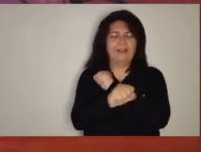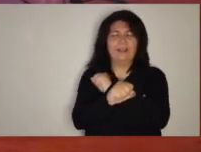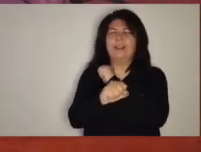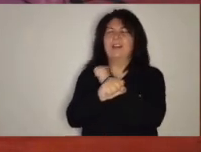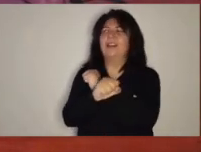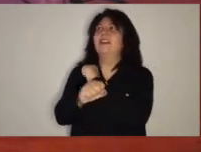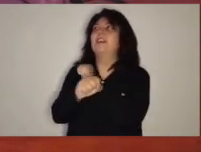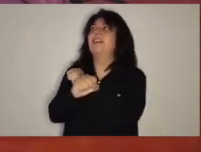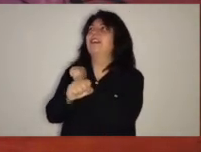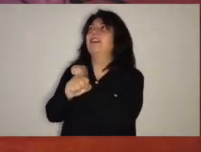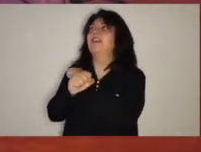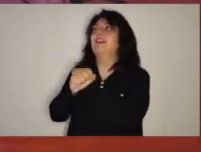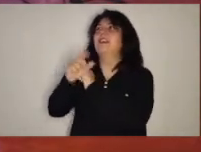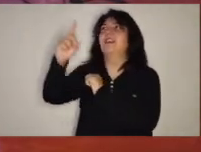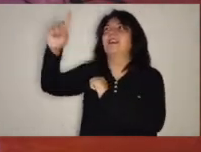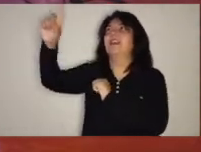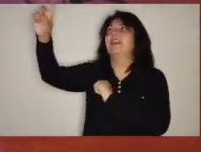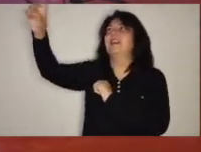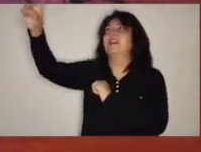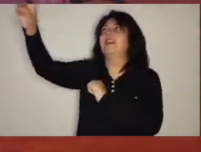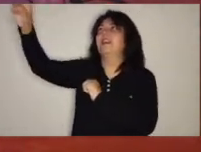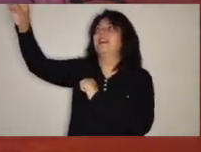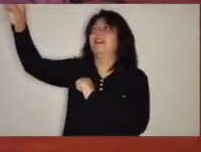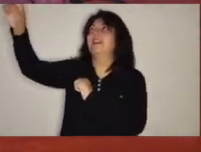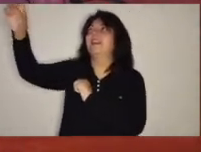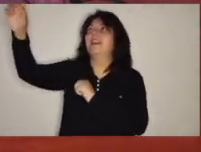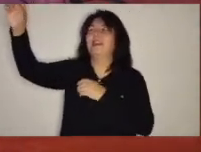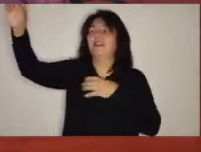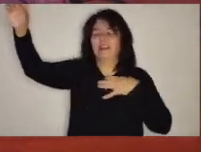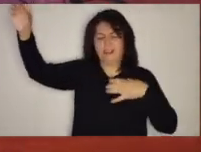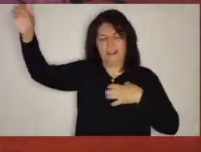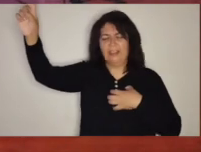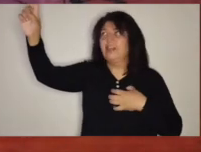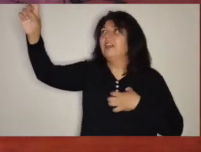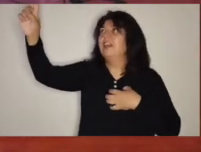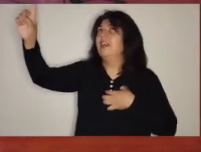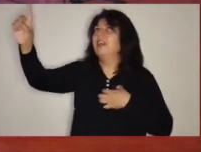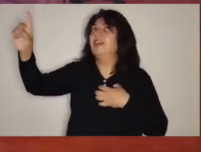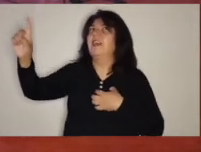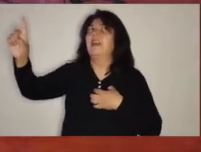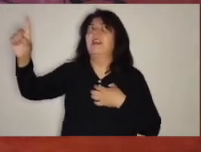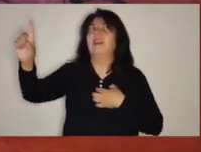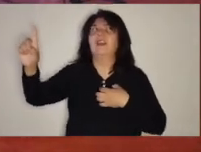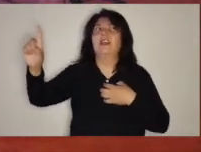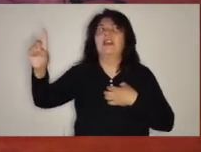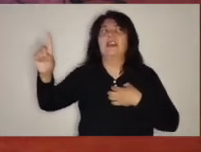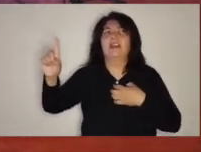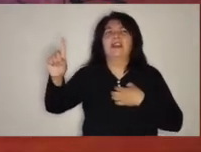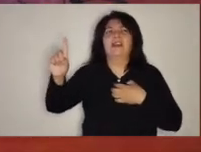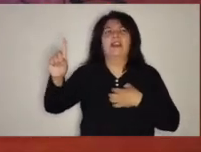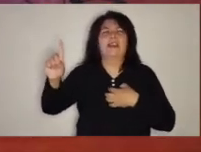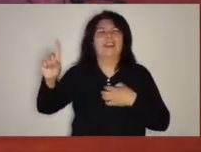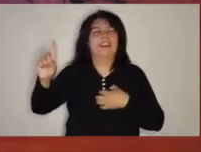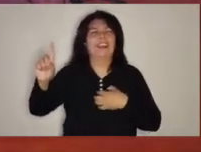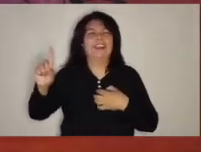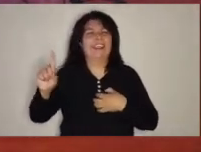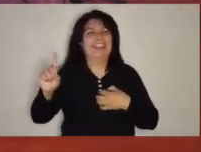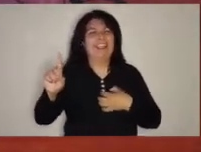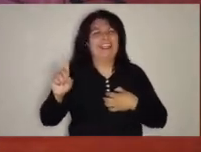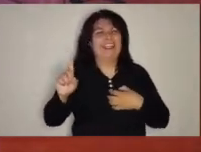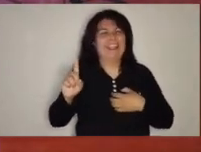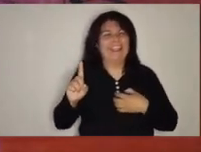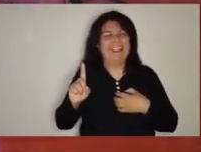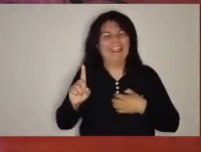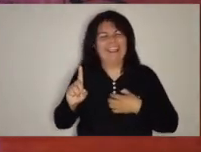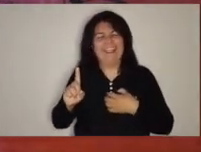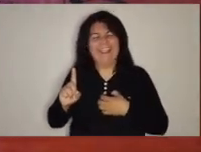Só estou esperando o barulho dos teus passos